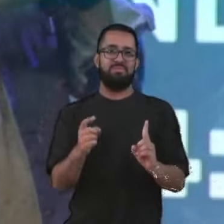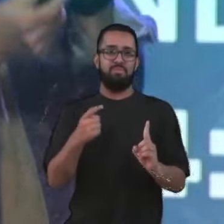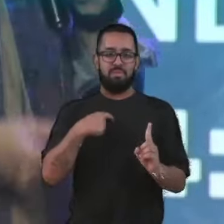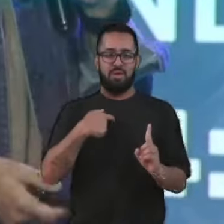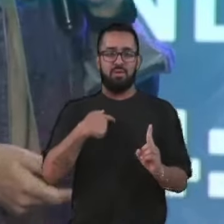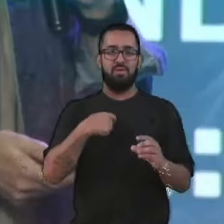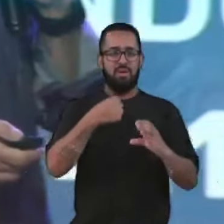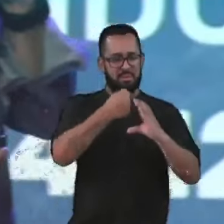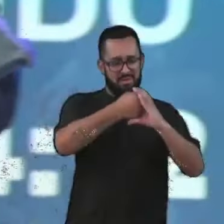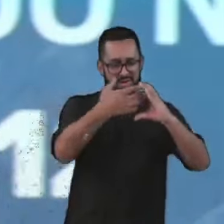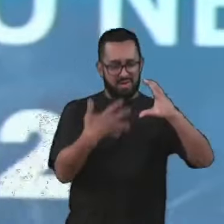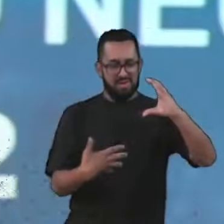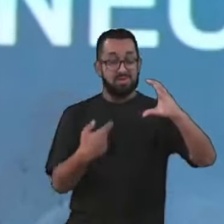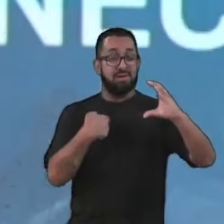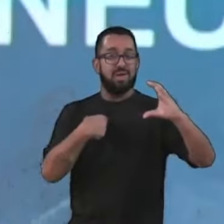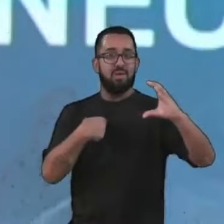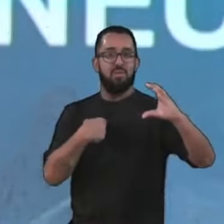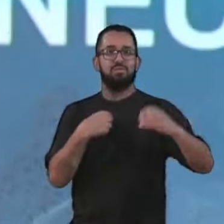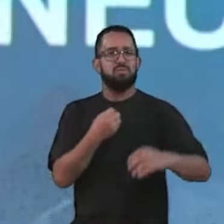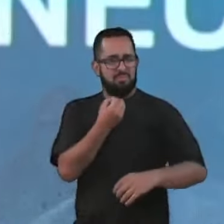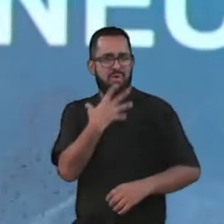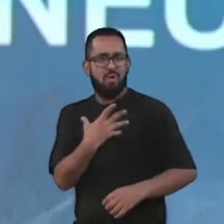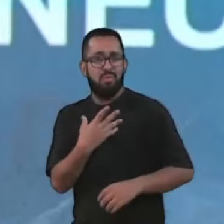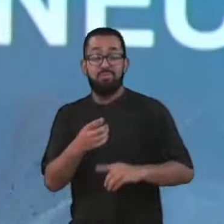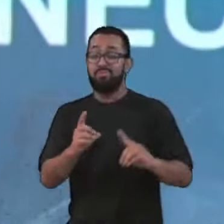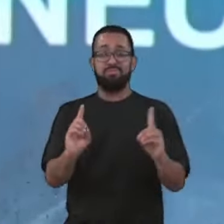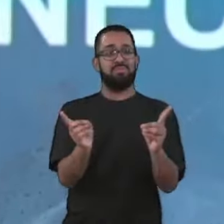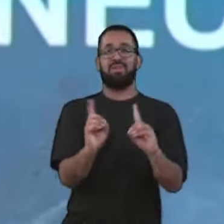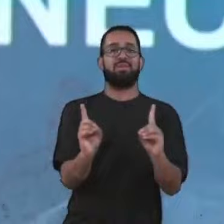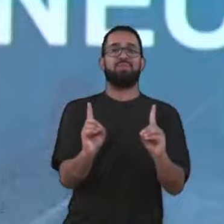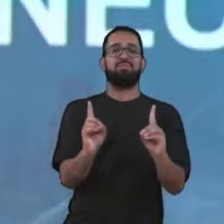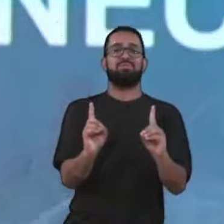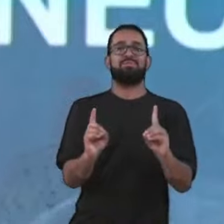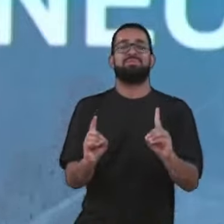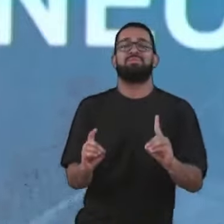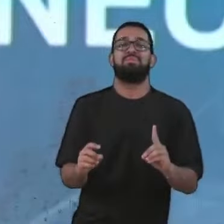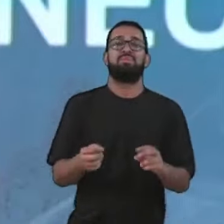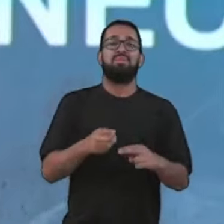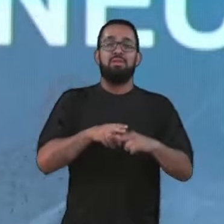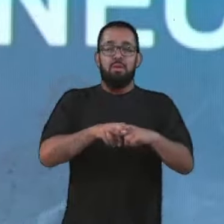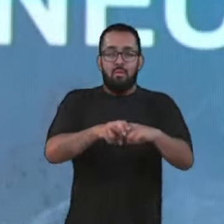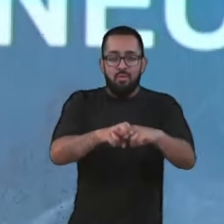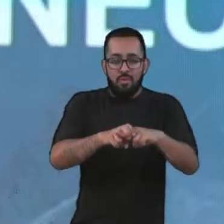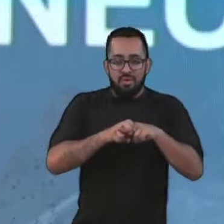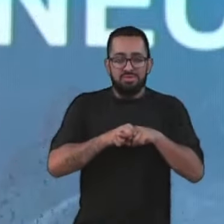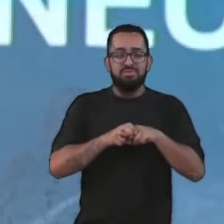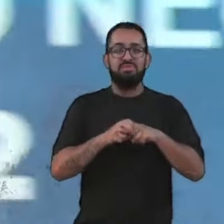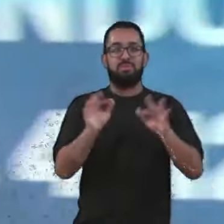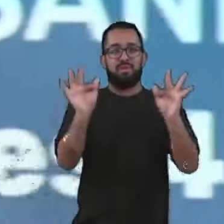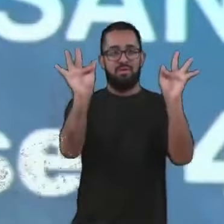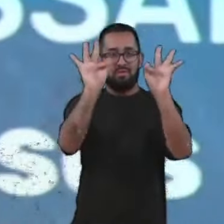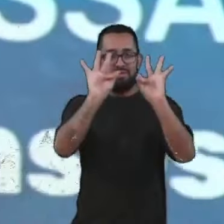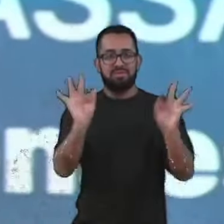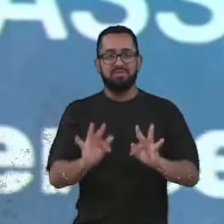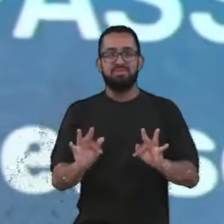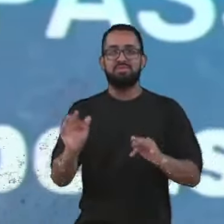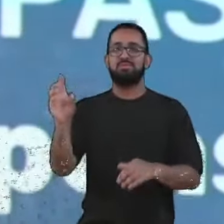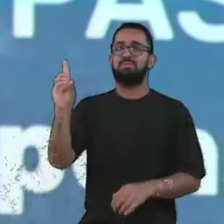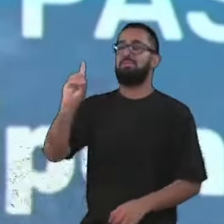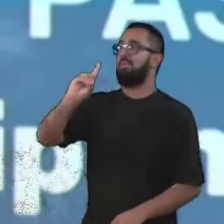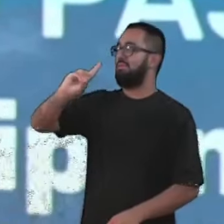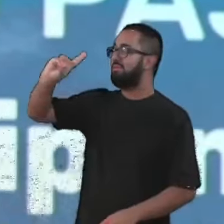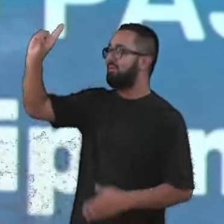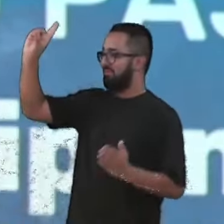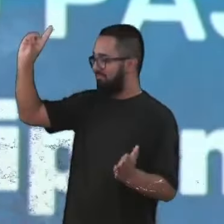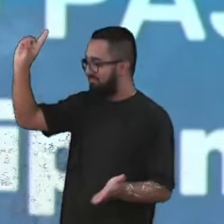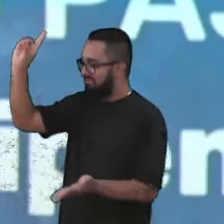minha capacidade. Sabe por que eu consigo me adaptar a uma situação A, a uma situação B, a uma situação C? Sabe por que eu posso